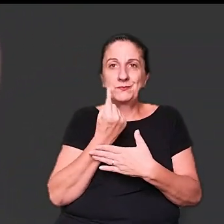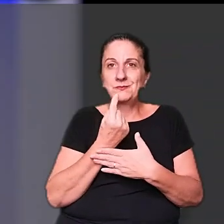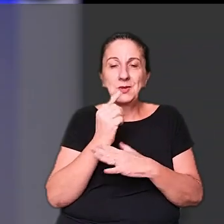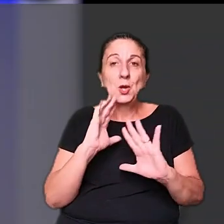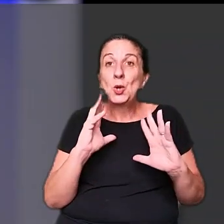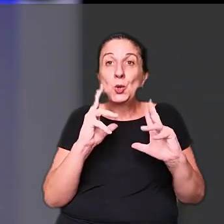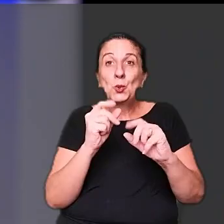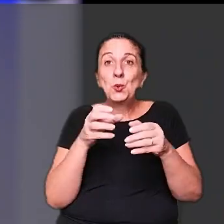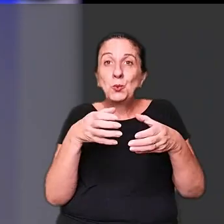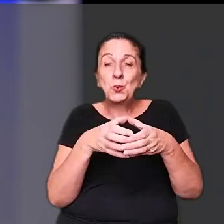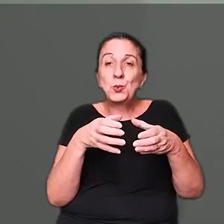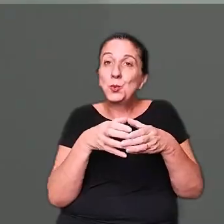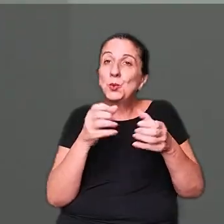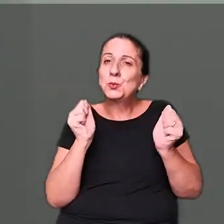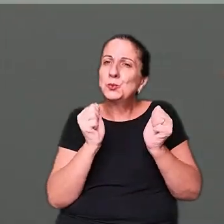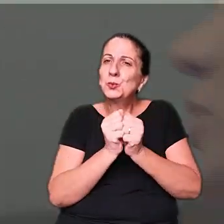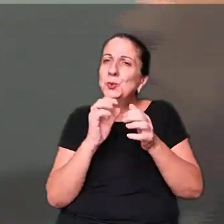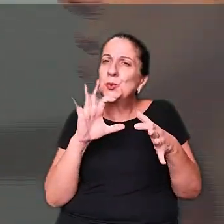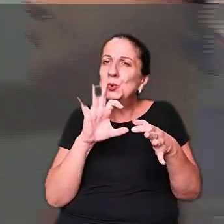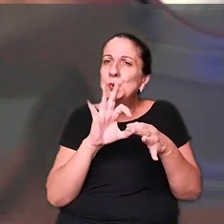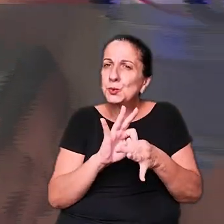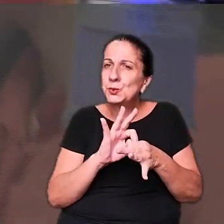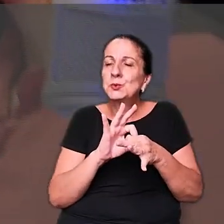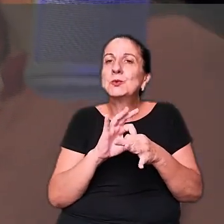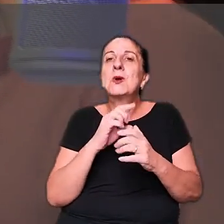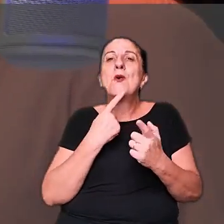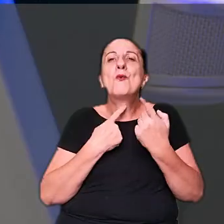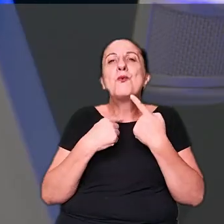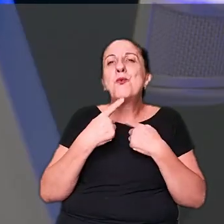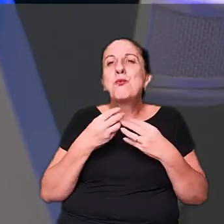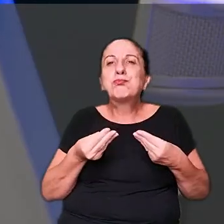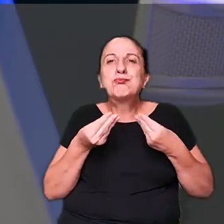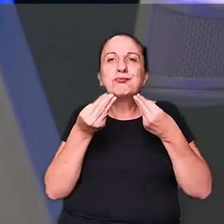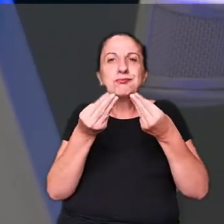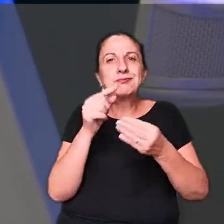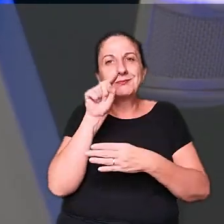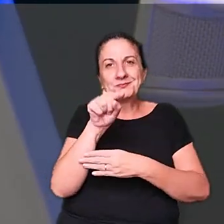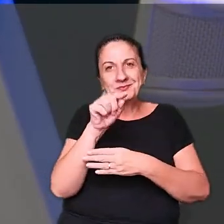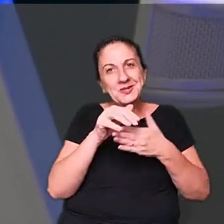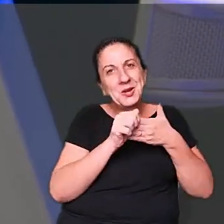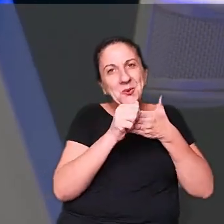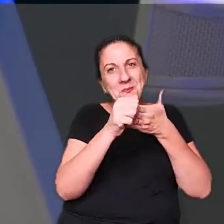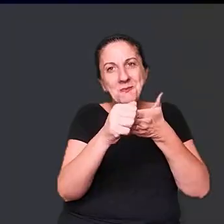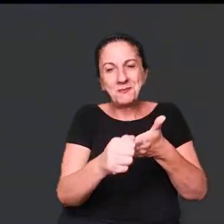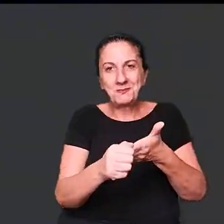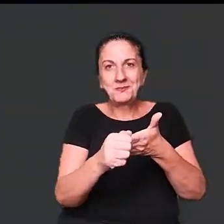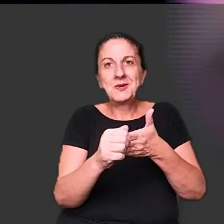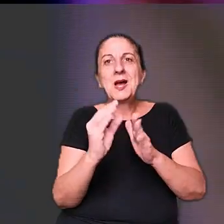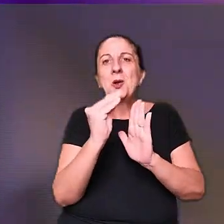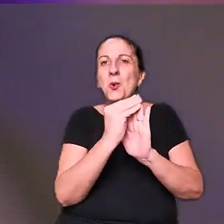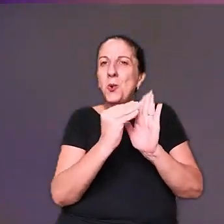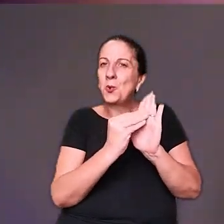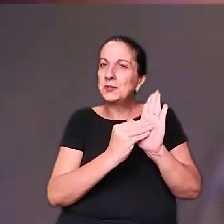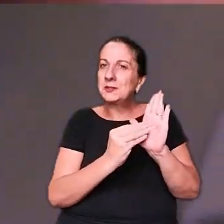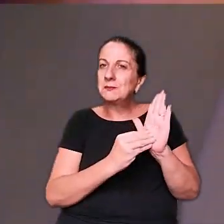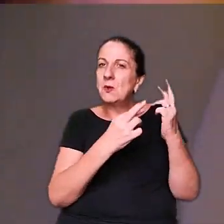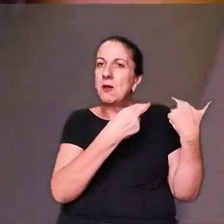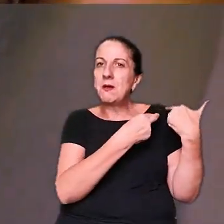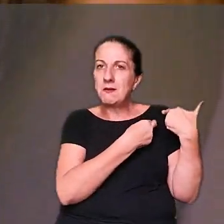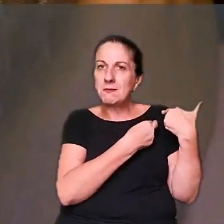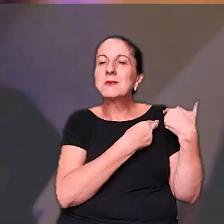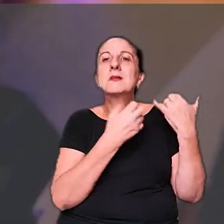faz sozinho. Tem toda uma equipe engajada e disposta a oferecer a você que vai nos acompanhar um